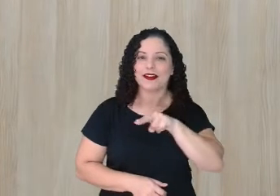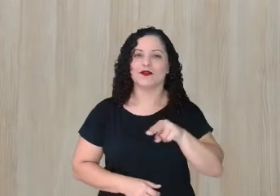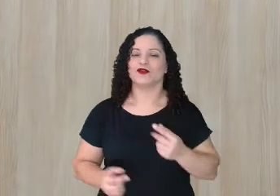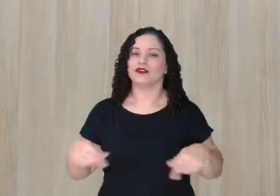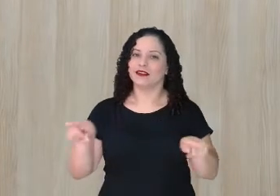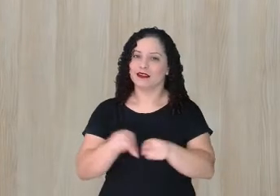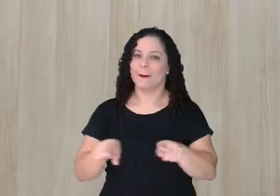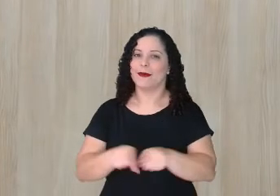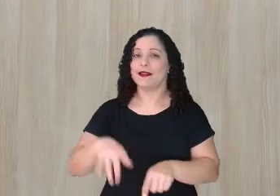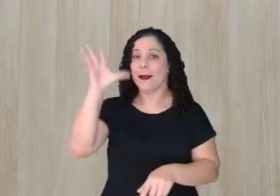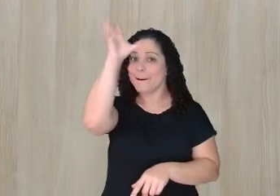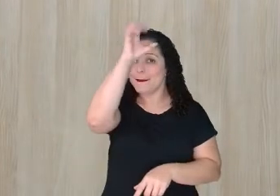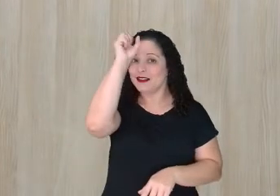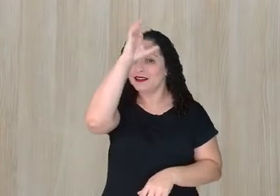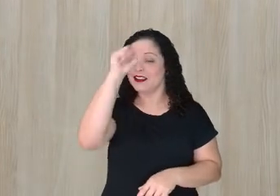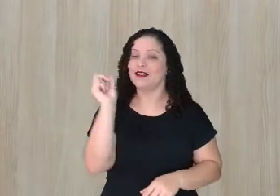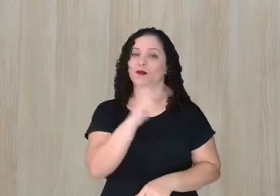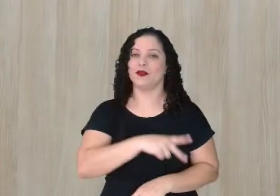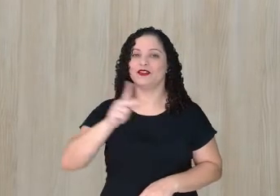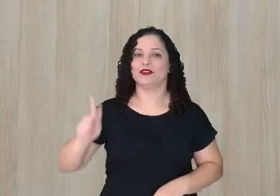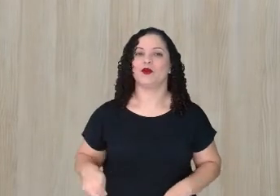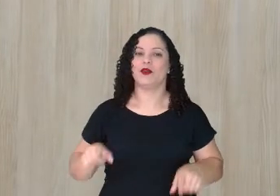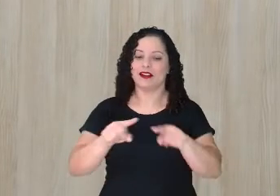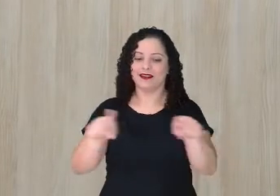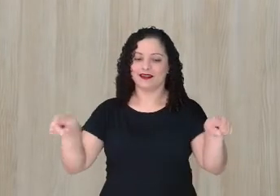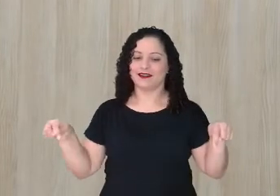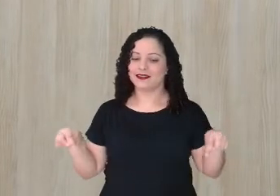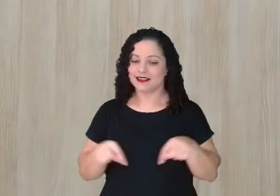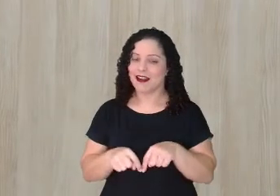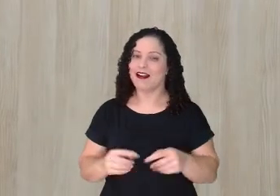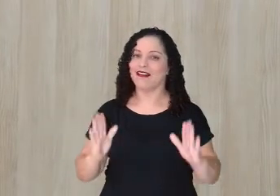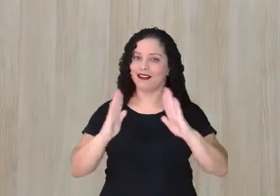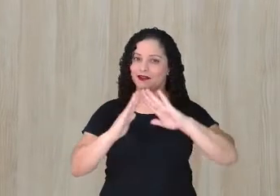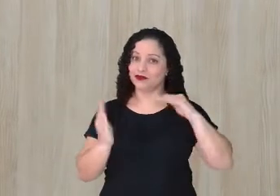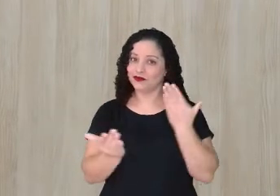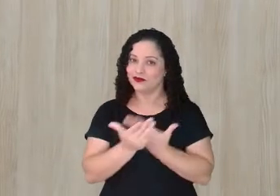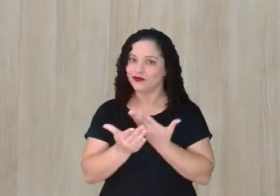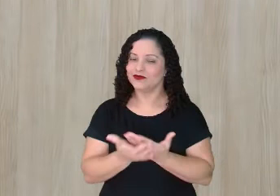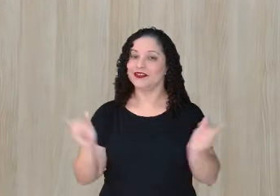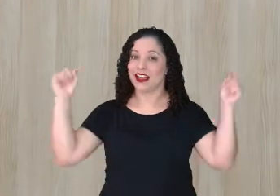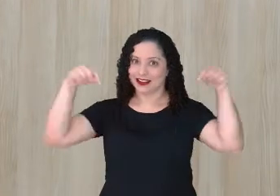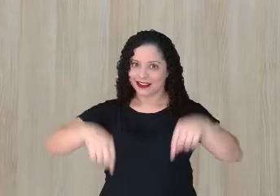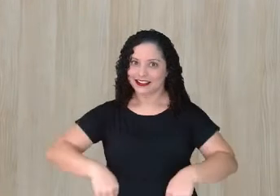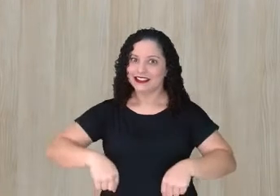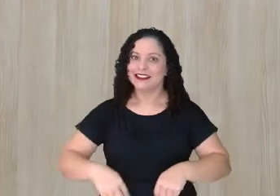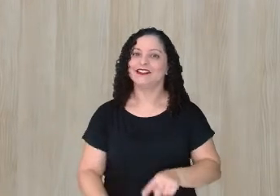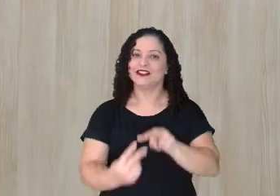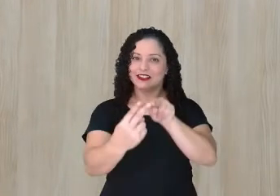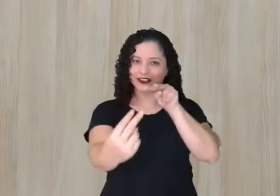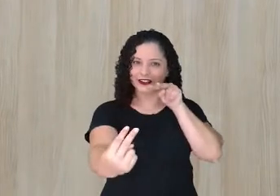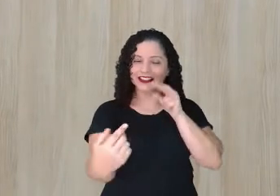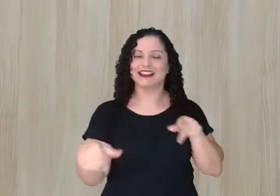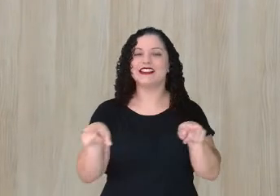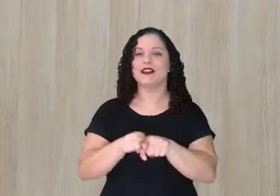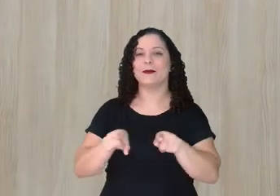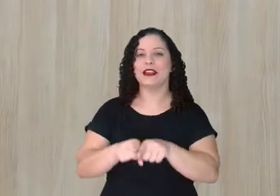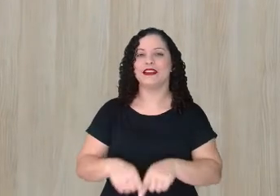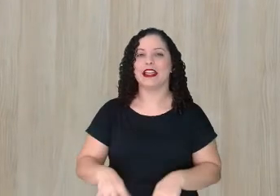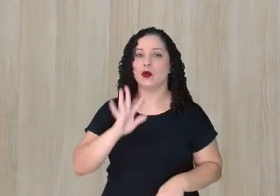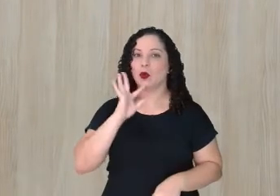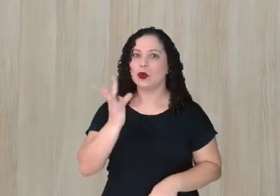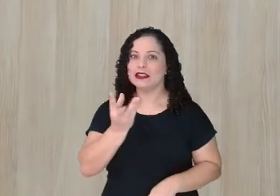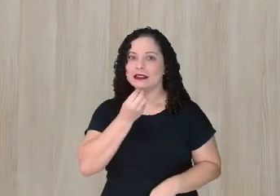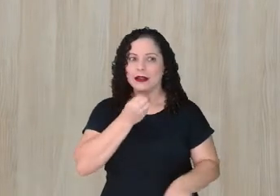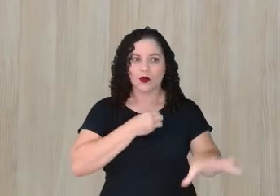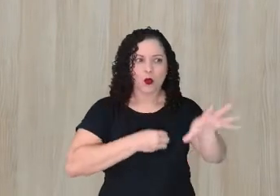também aprende com a sua professora na sala de aula, tá? Aprende conosco aqui e vai crescendo em